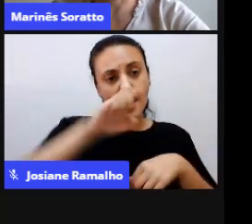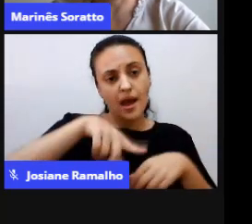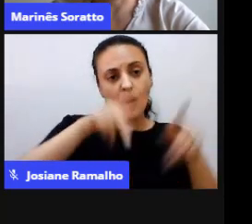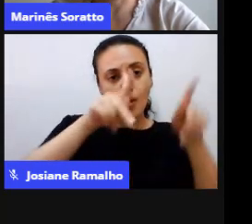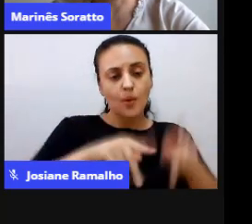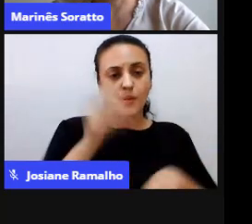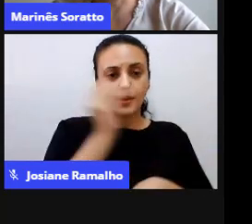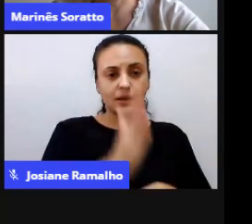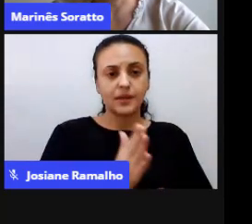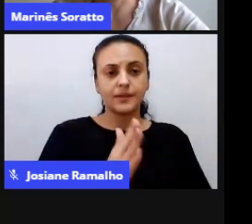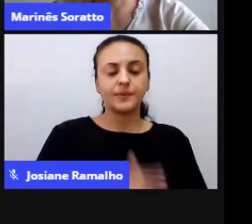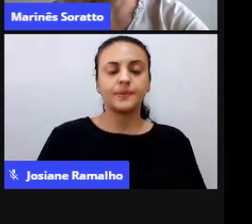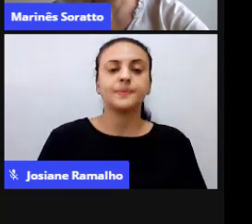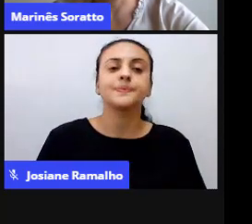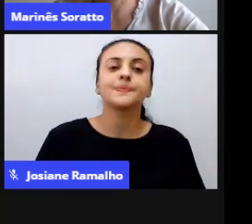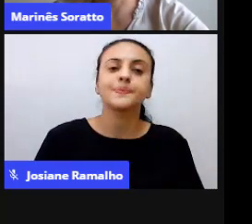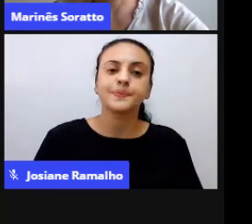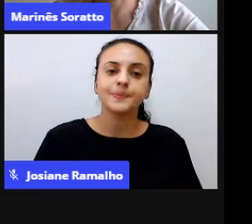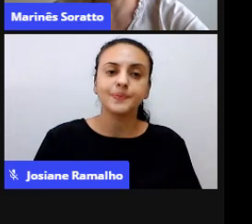Pode ir para o próximo.